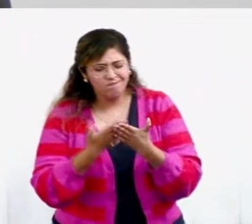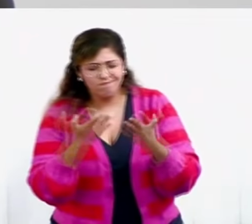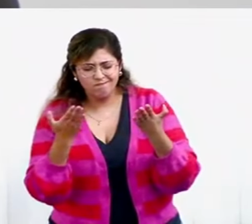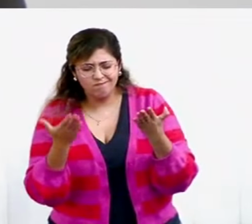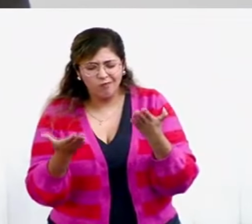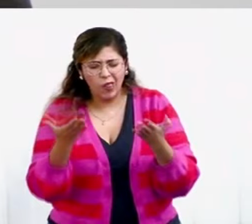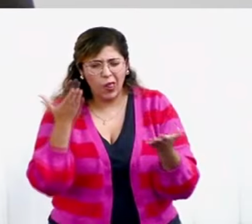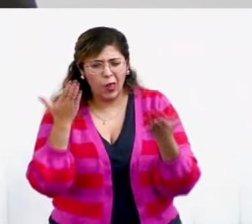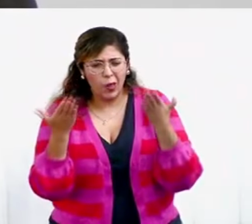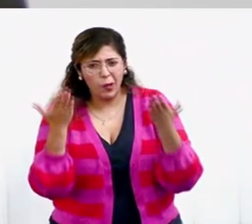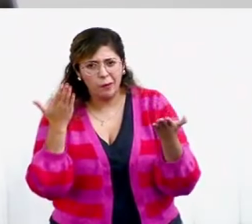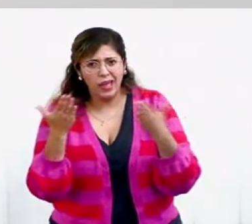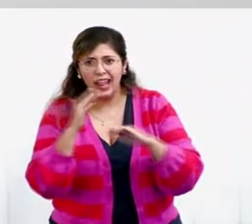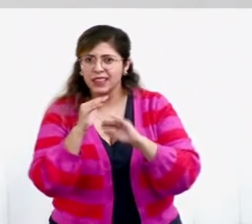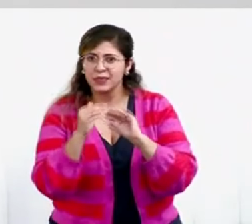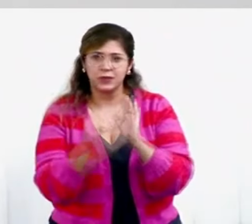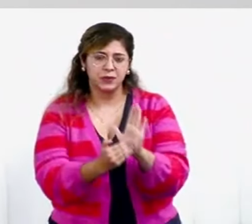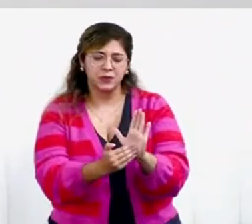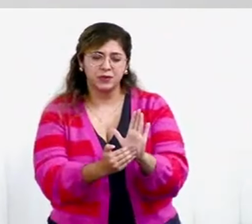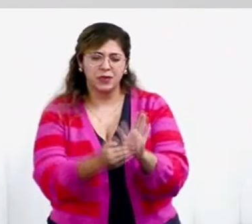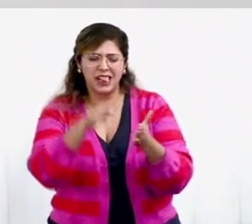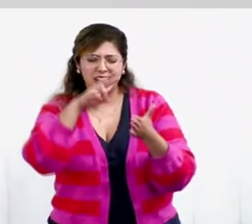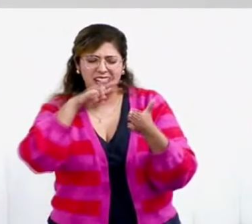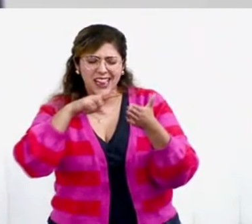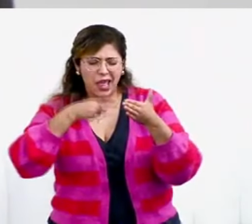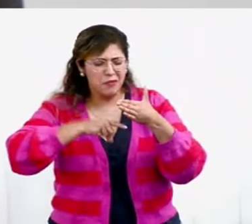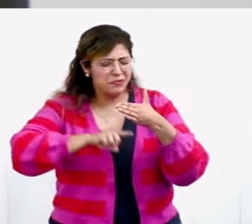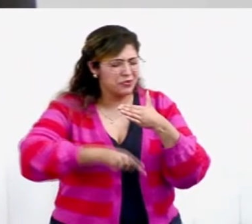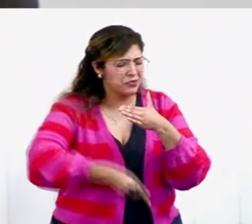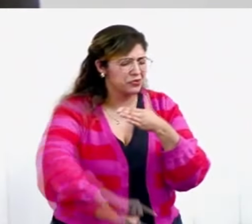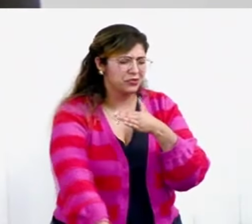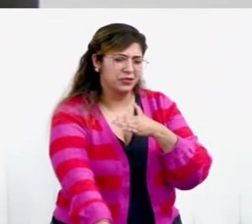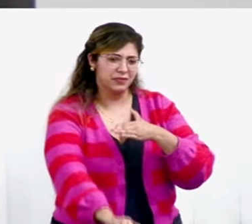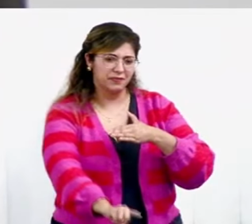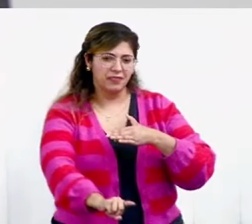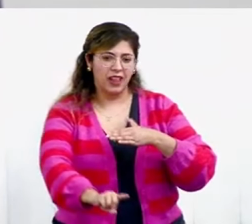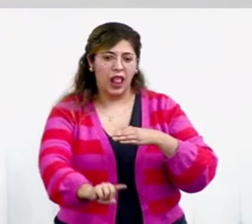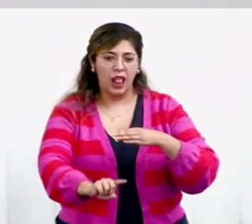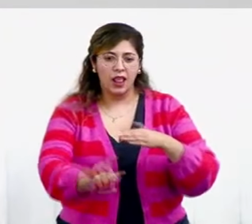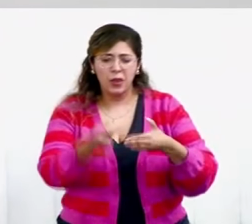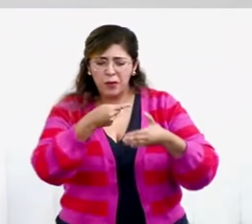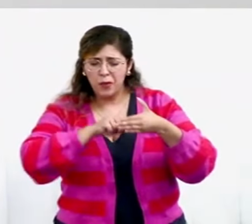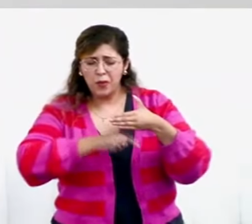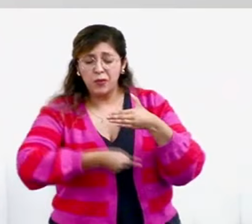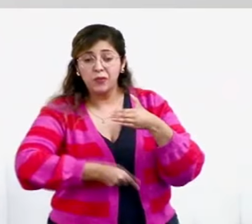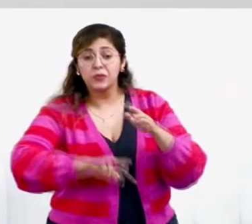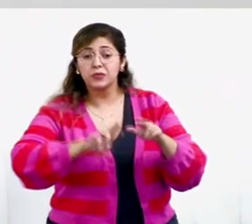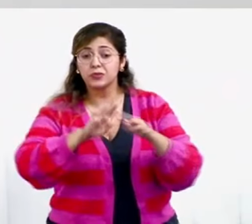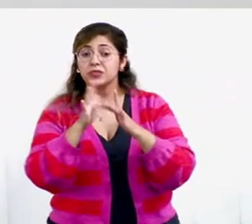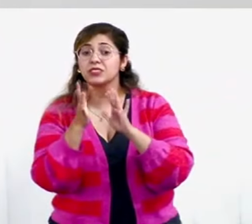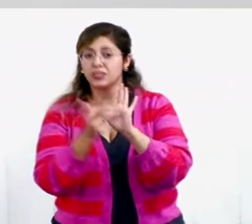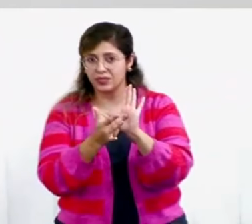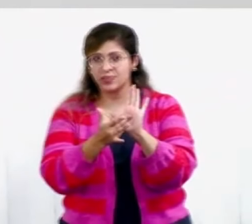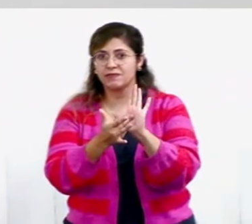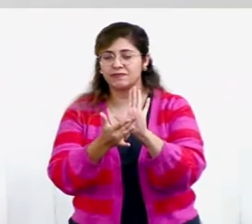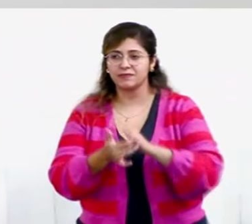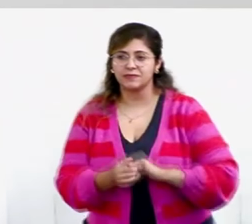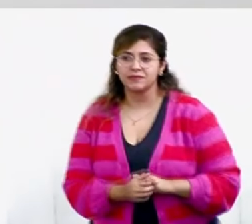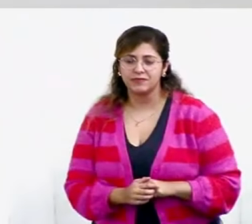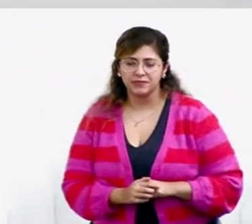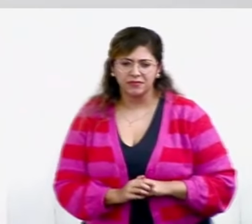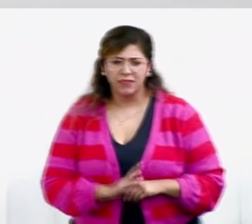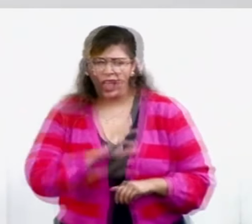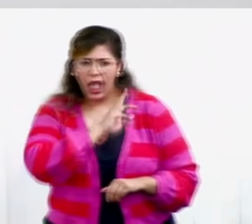meditar nele. A essência é Cristo. Então Paulo está lembrando que